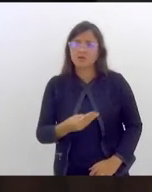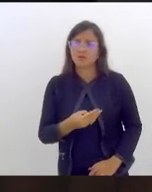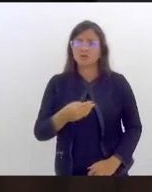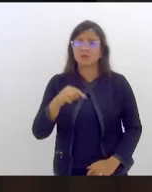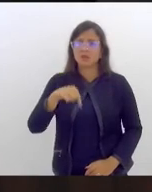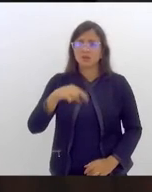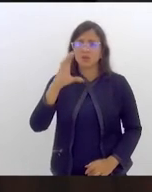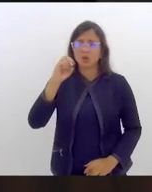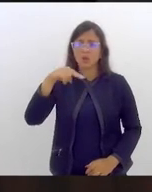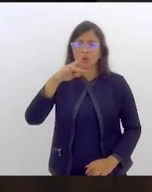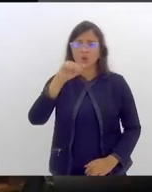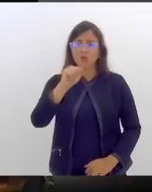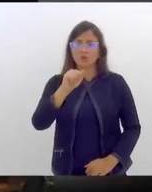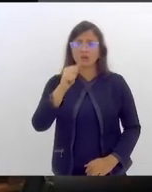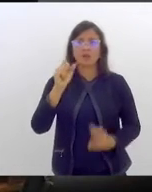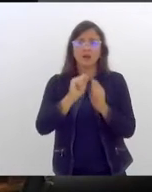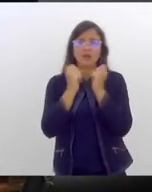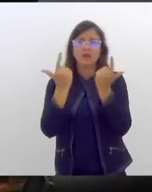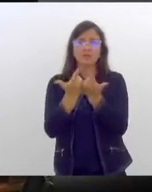alerj